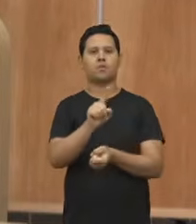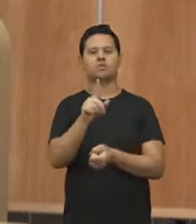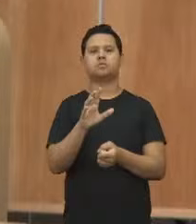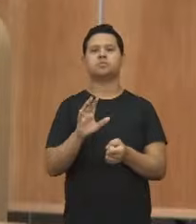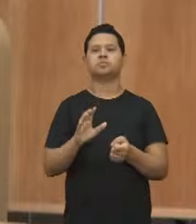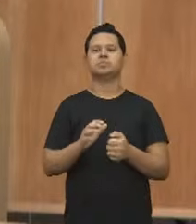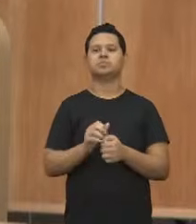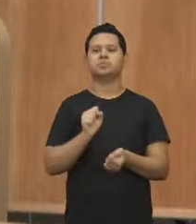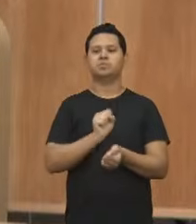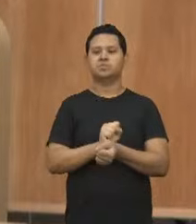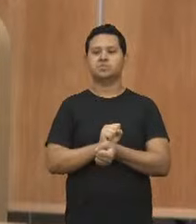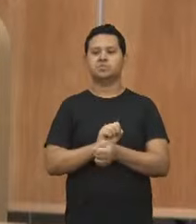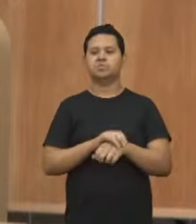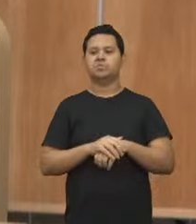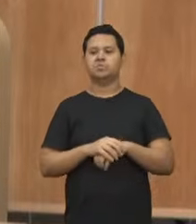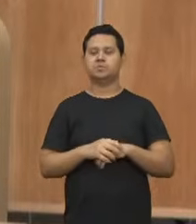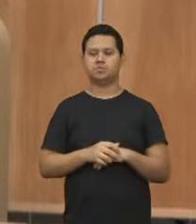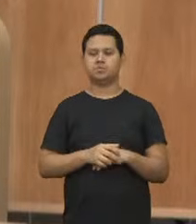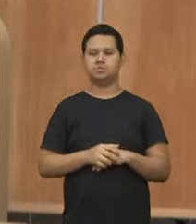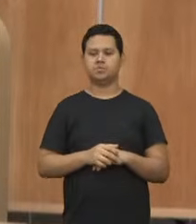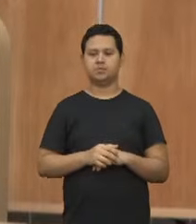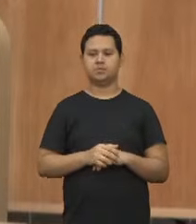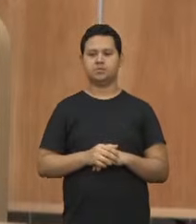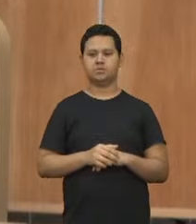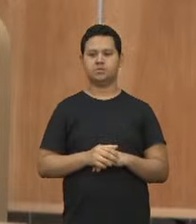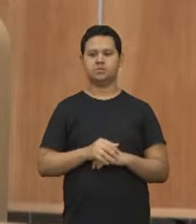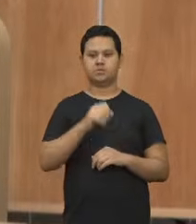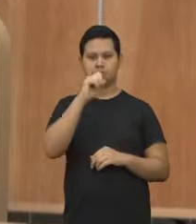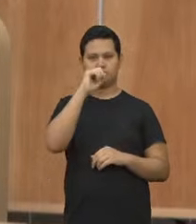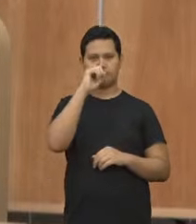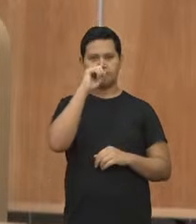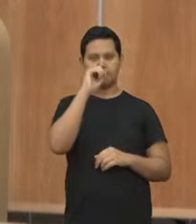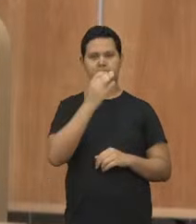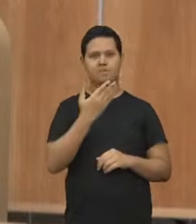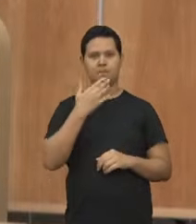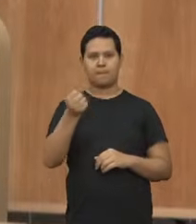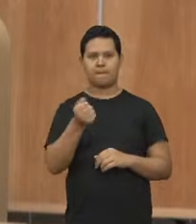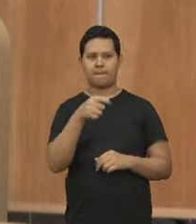rombo das nossas finanças.